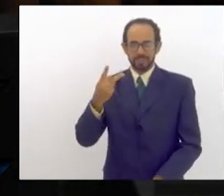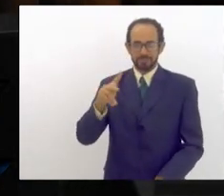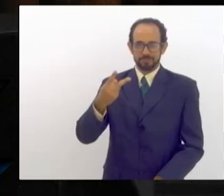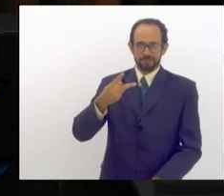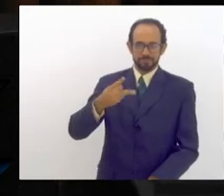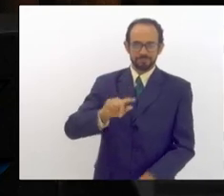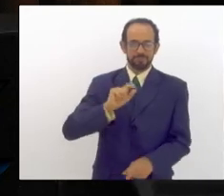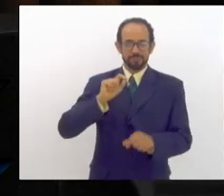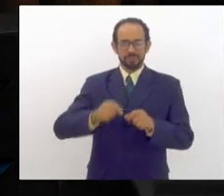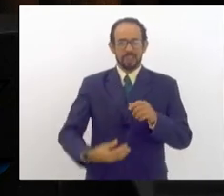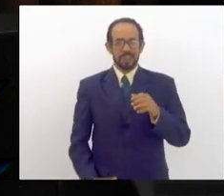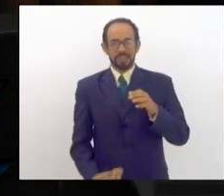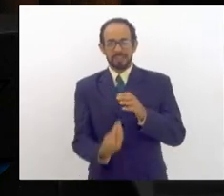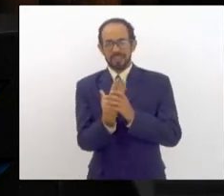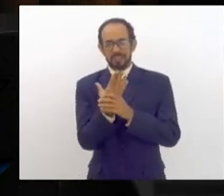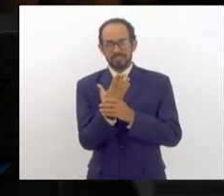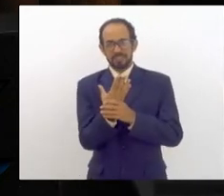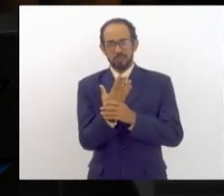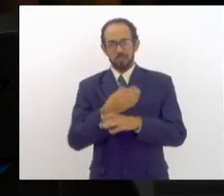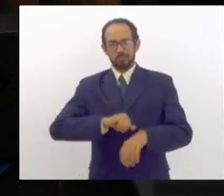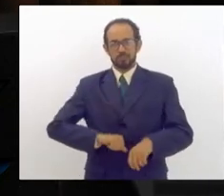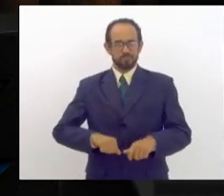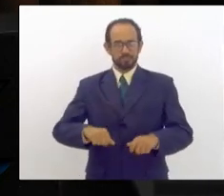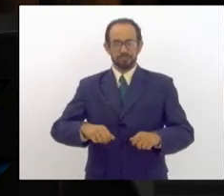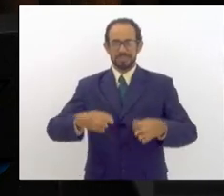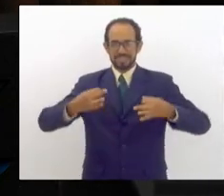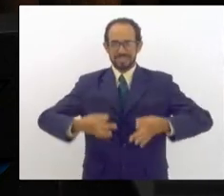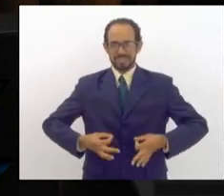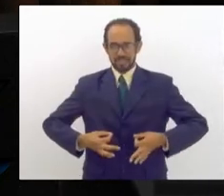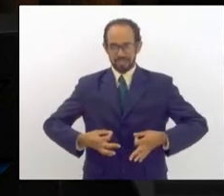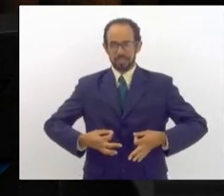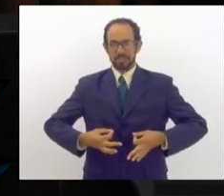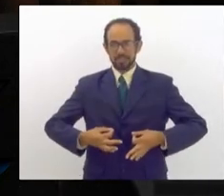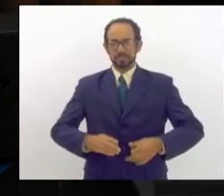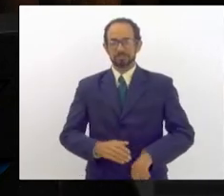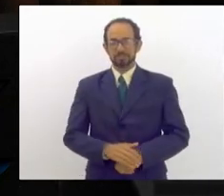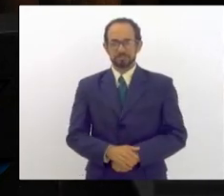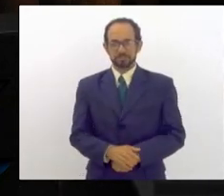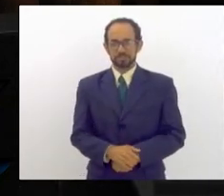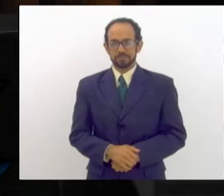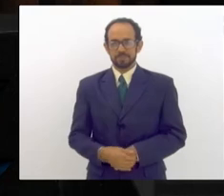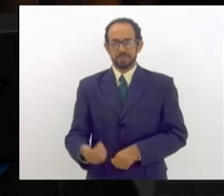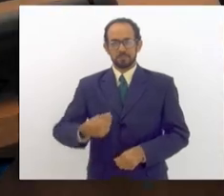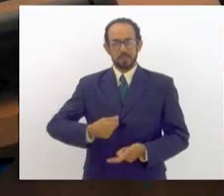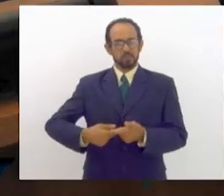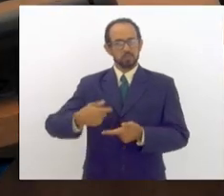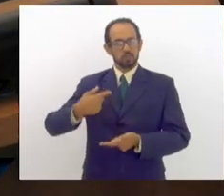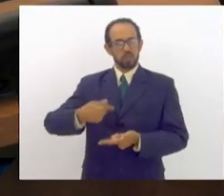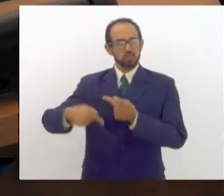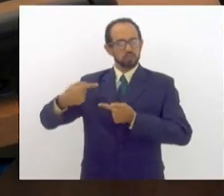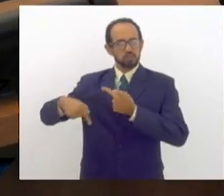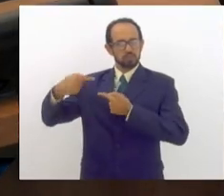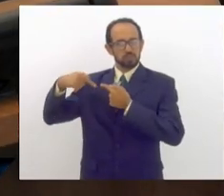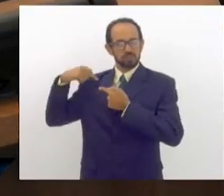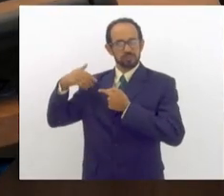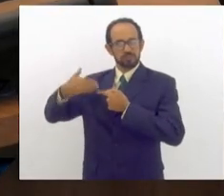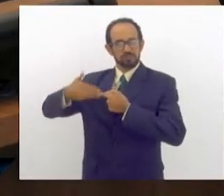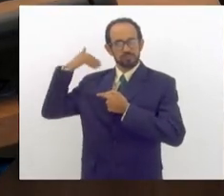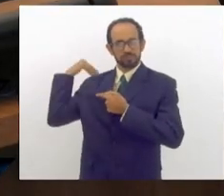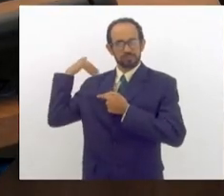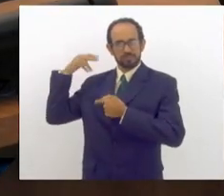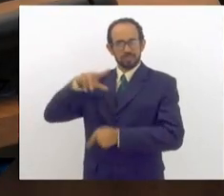fundação de vida aos nossos antecessores portugueses